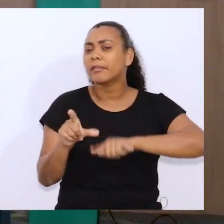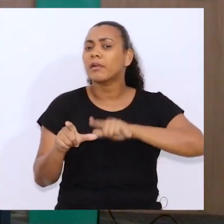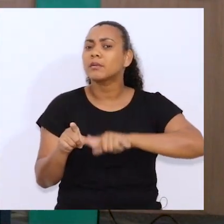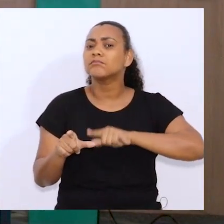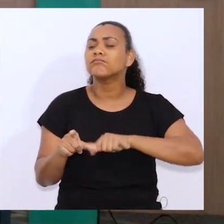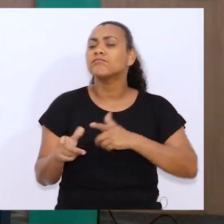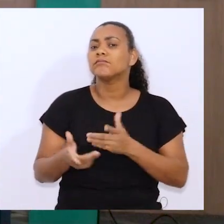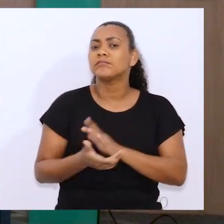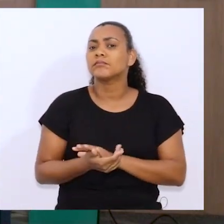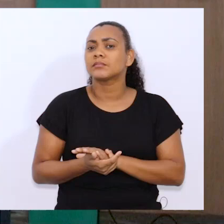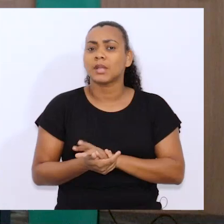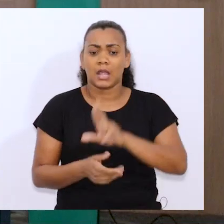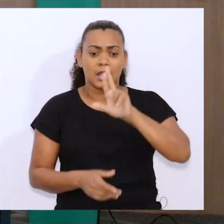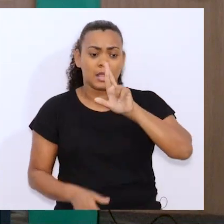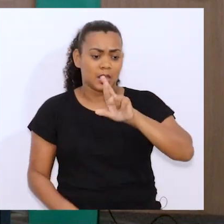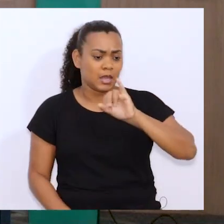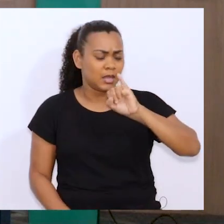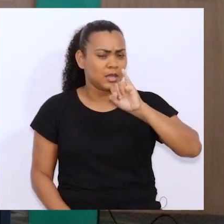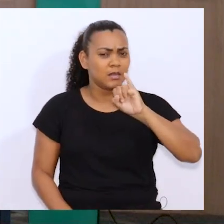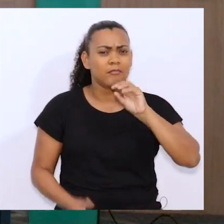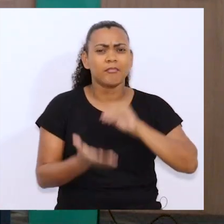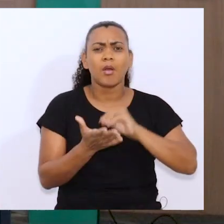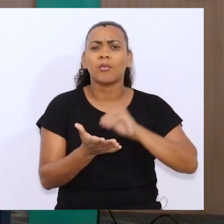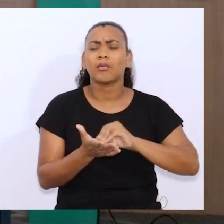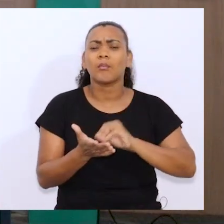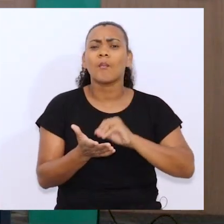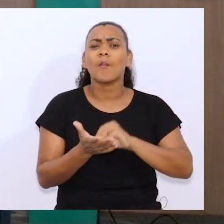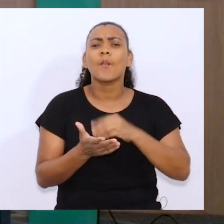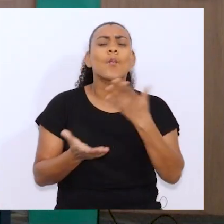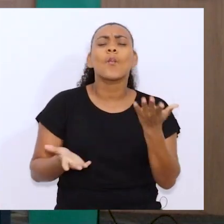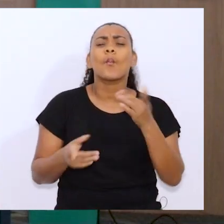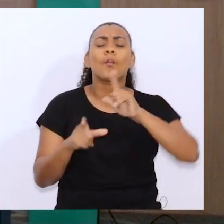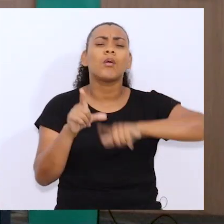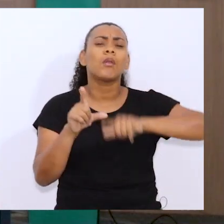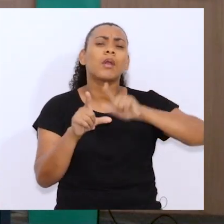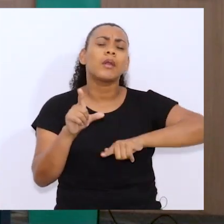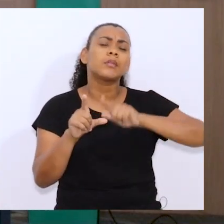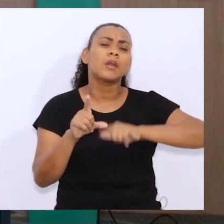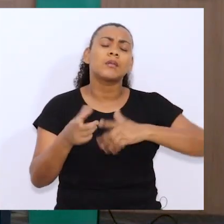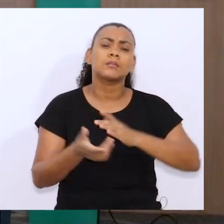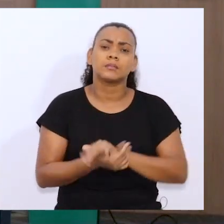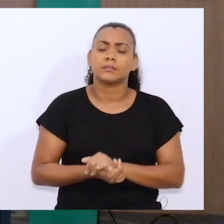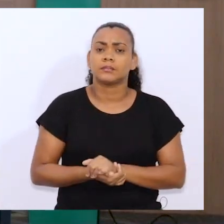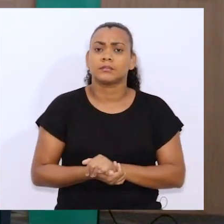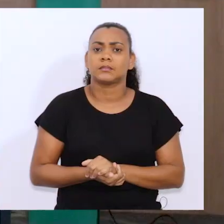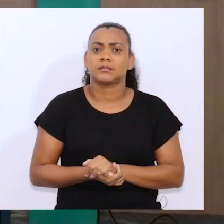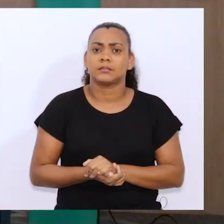letra? Ri. Que som é esse que estou fazendo? É o som de qual letra?